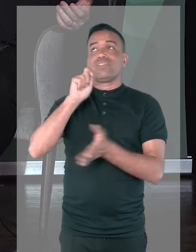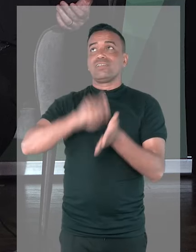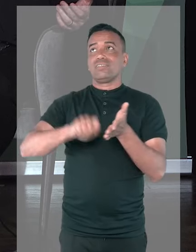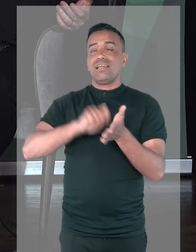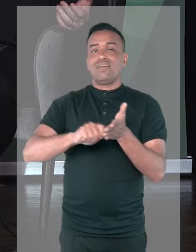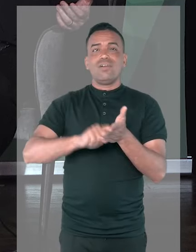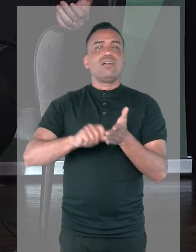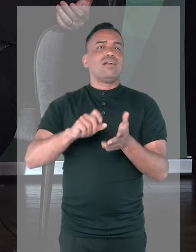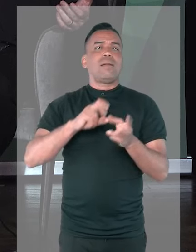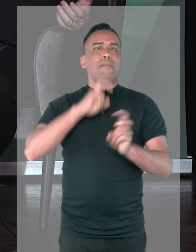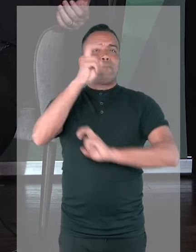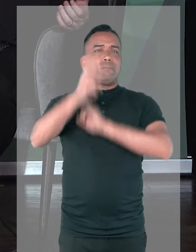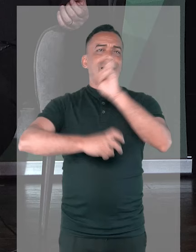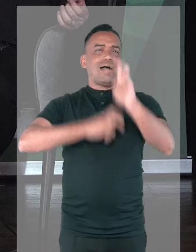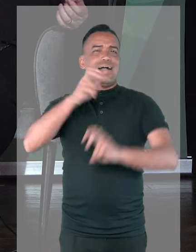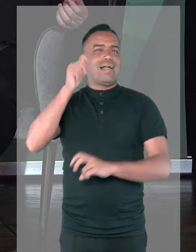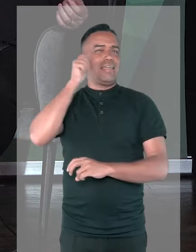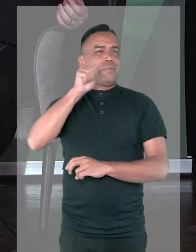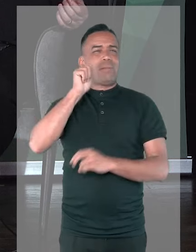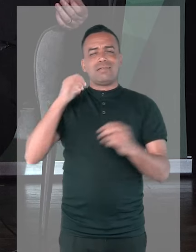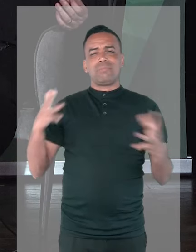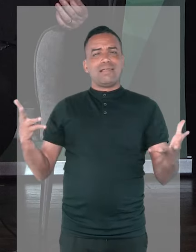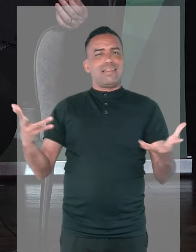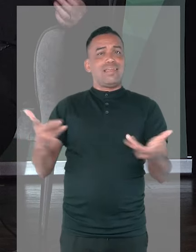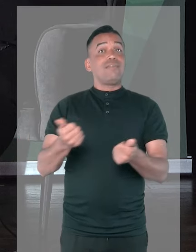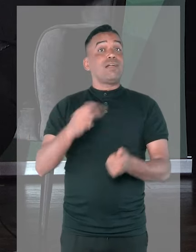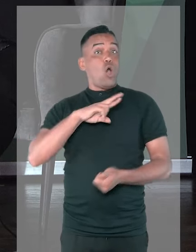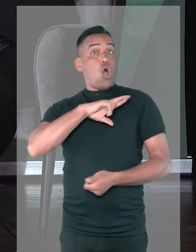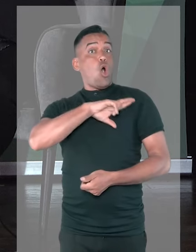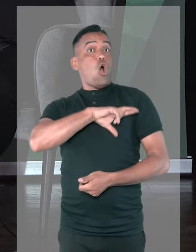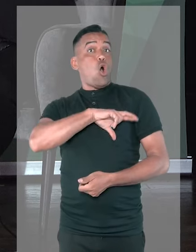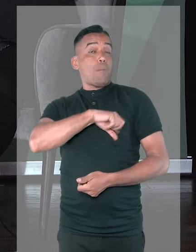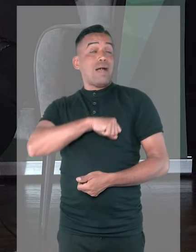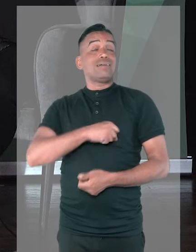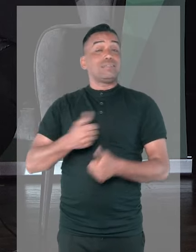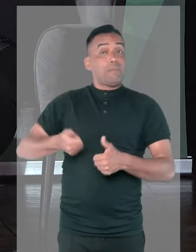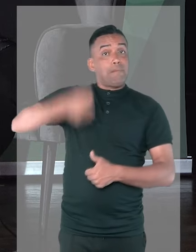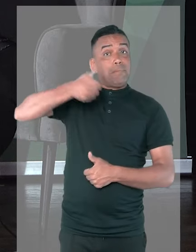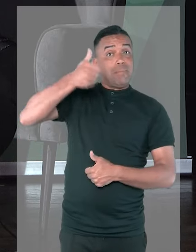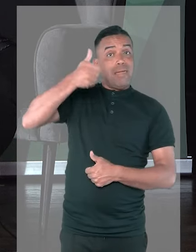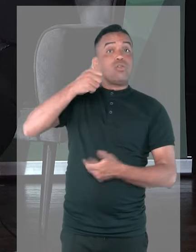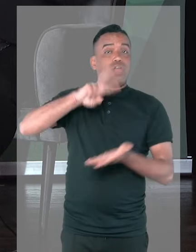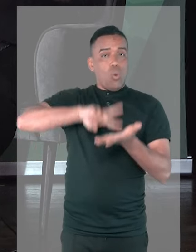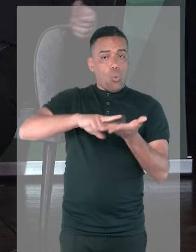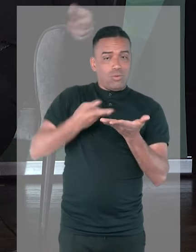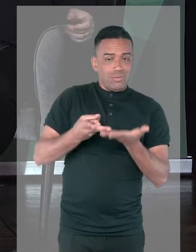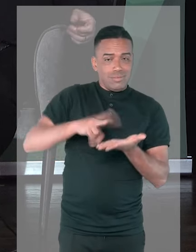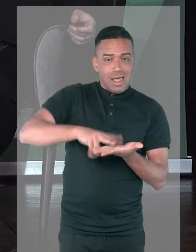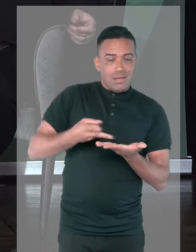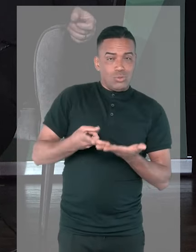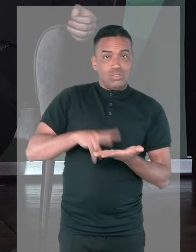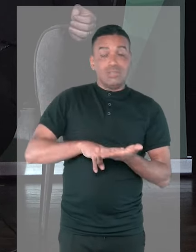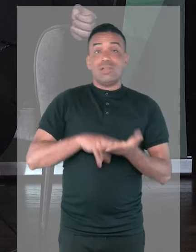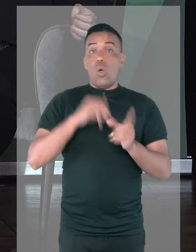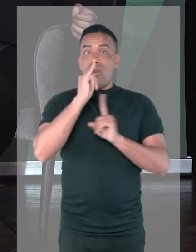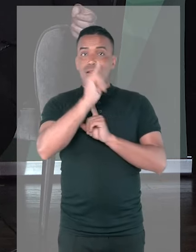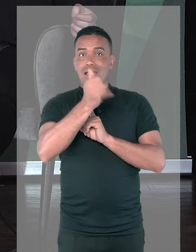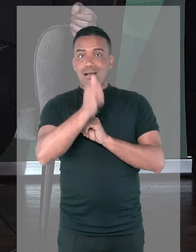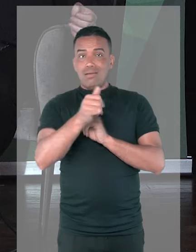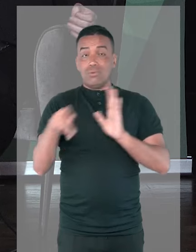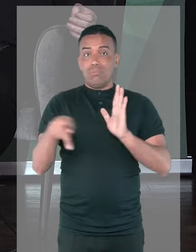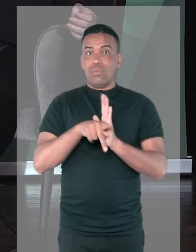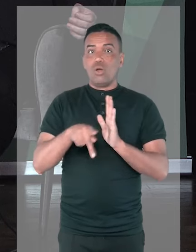O Parque das Irmãs Magníficas, que foi o primeiro romance dela e que eu traduzi. Parte da narrativa se passa no ambiente